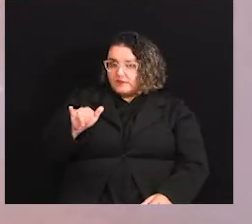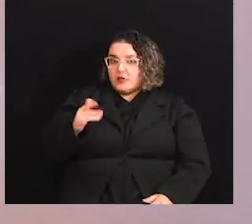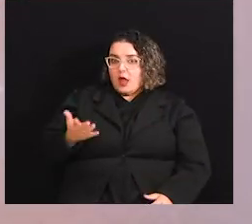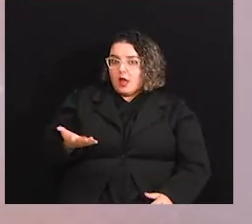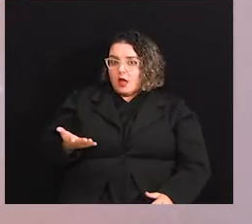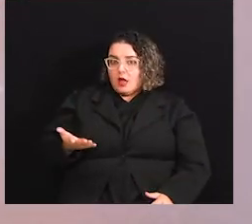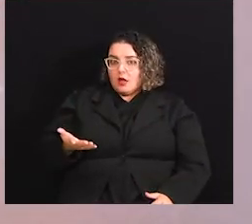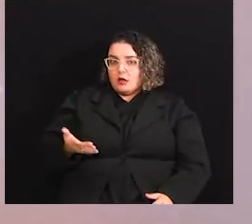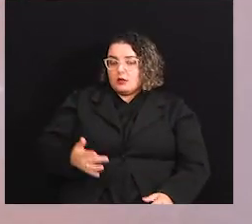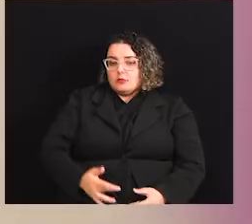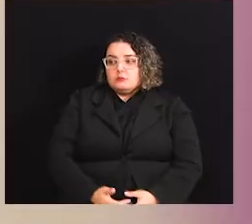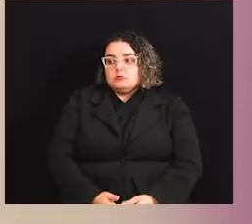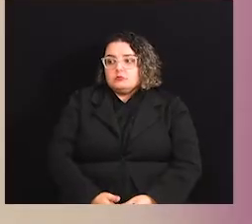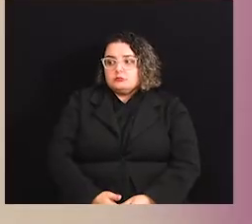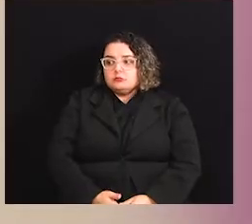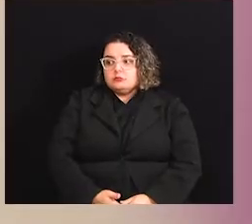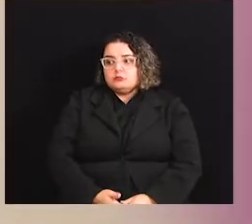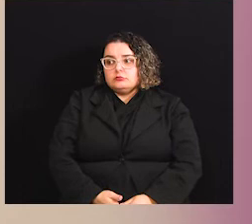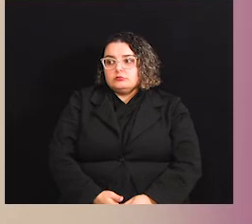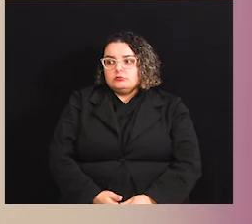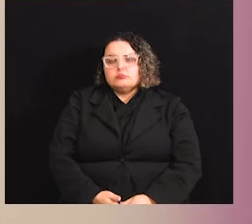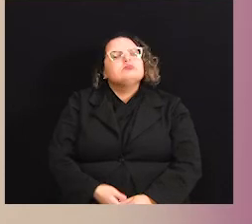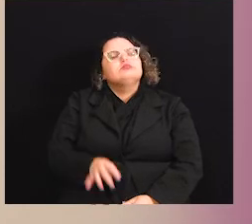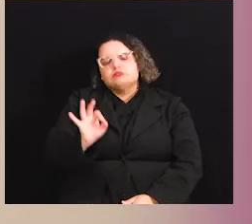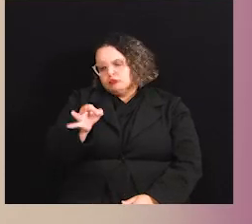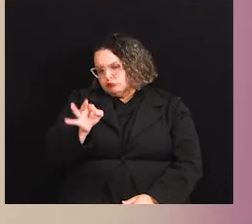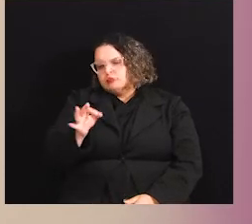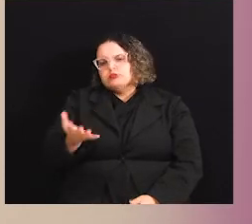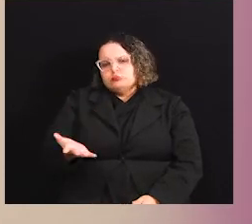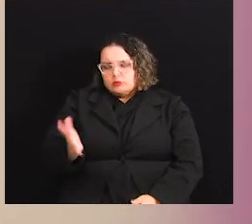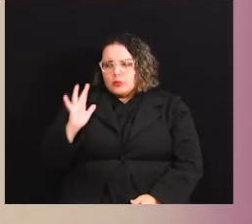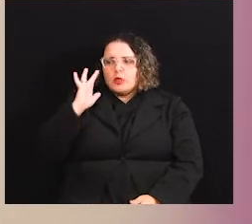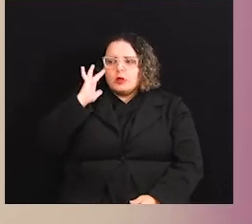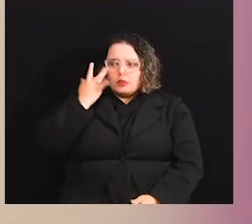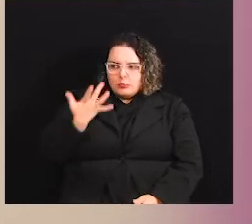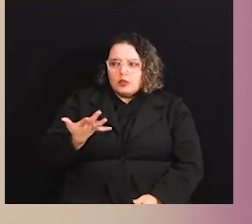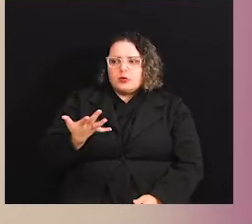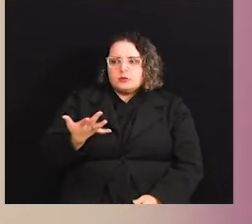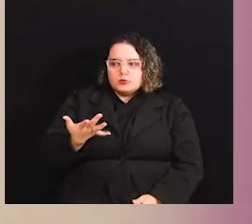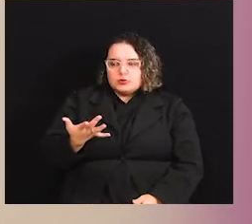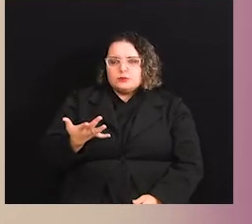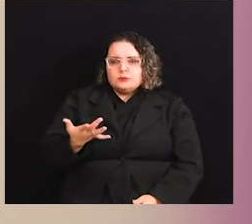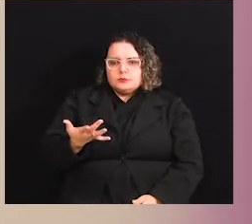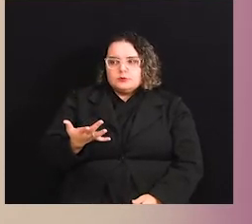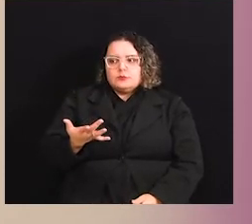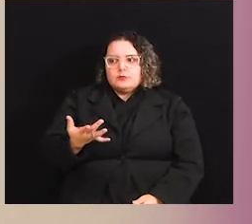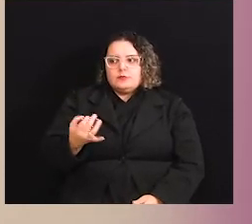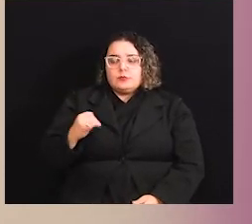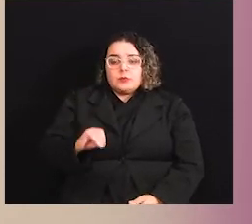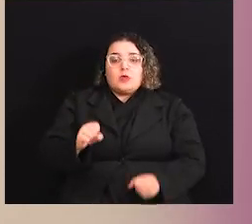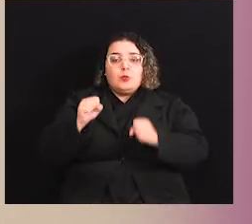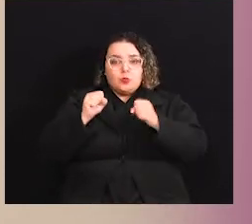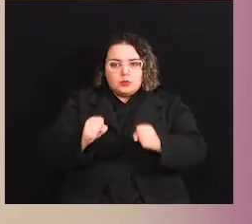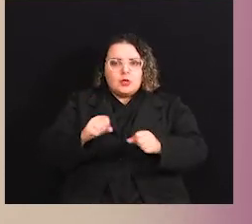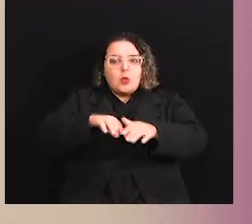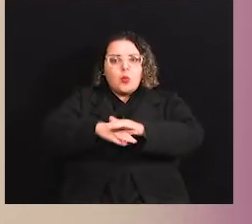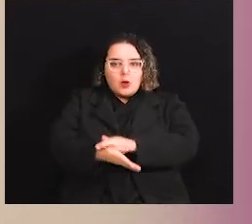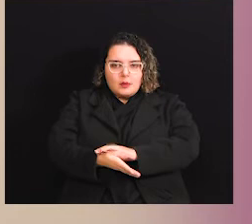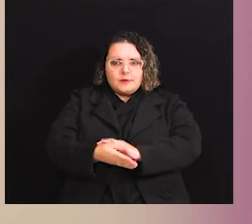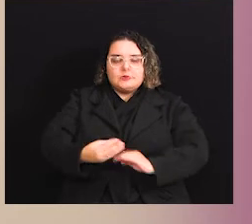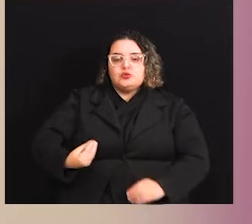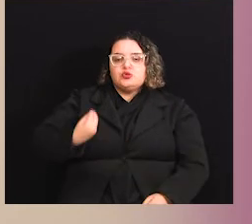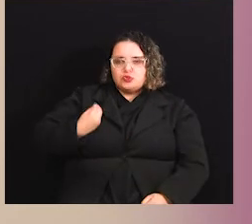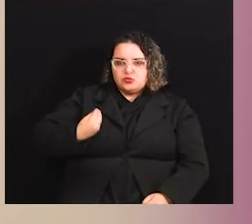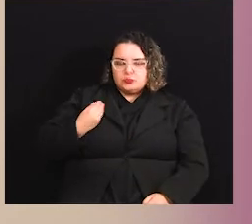evitar? Com certeza. Eu acho que se você puder ter um hábito de